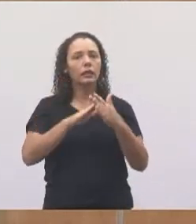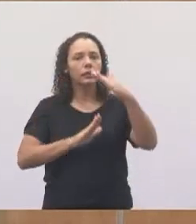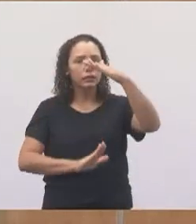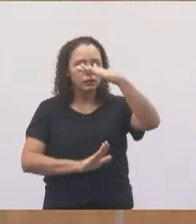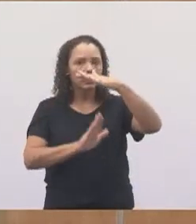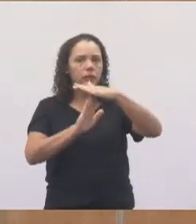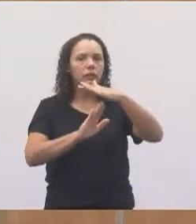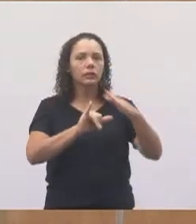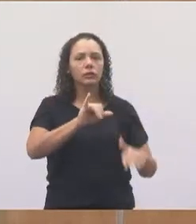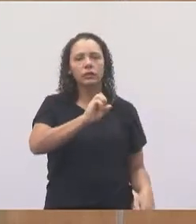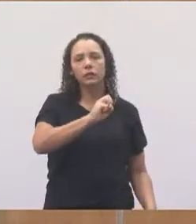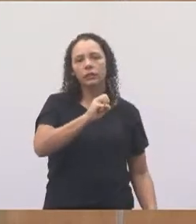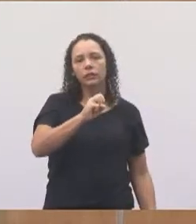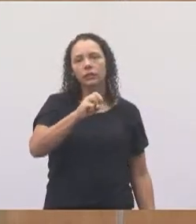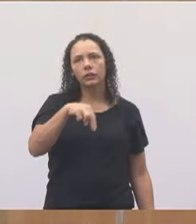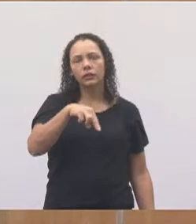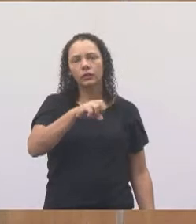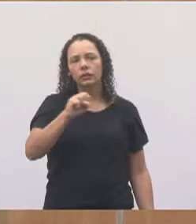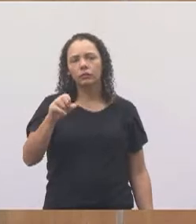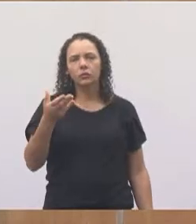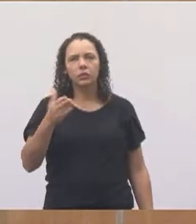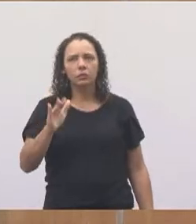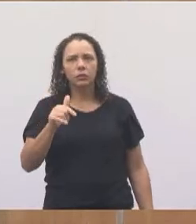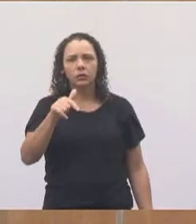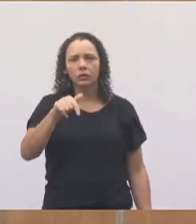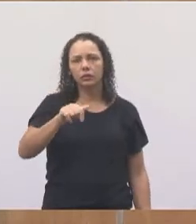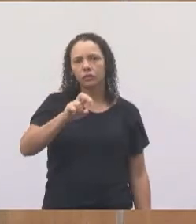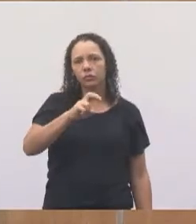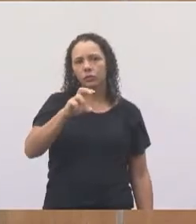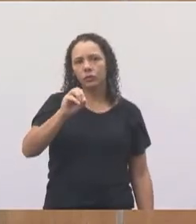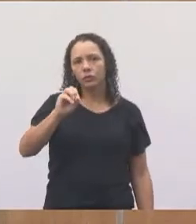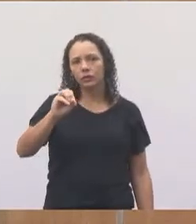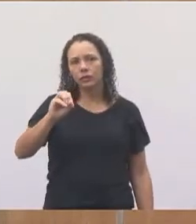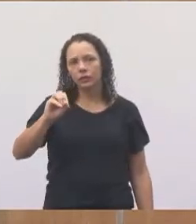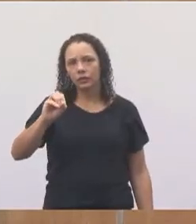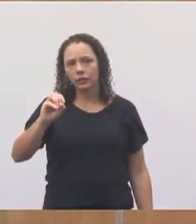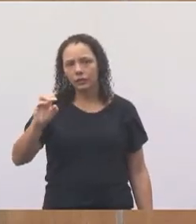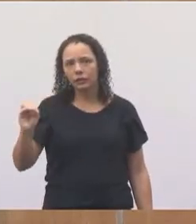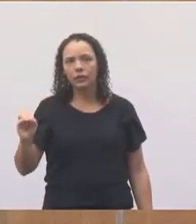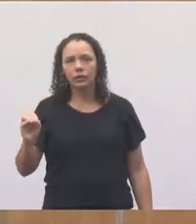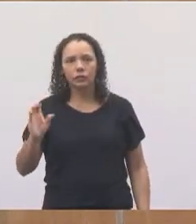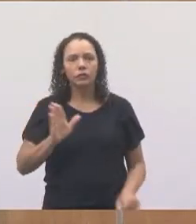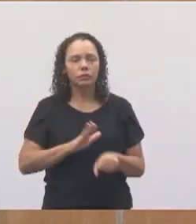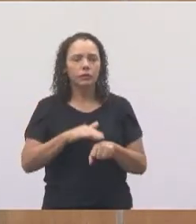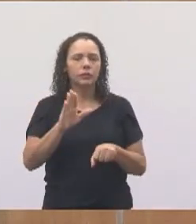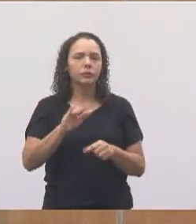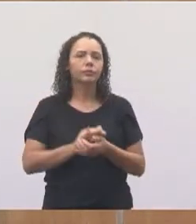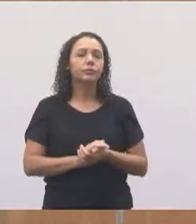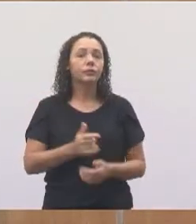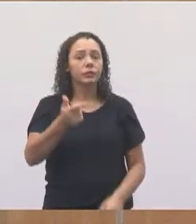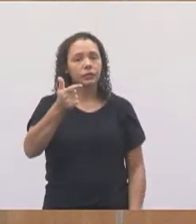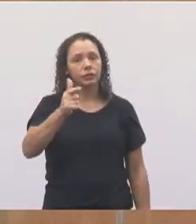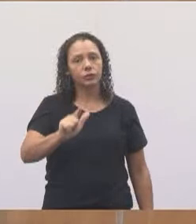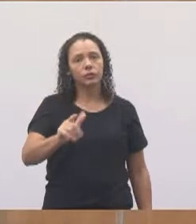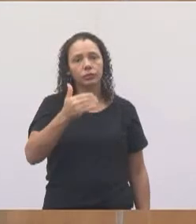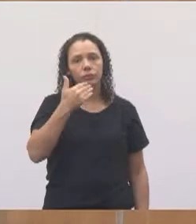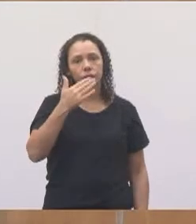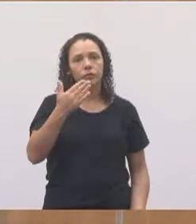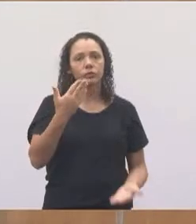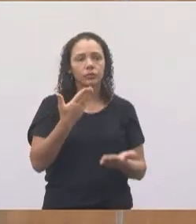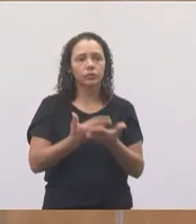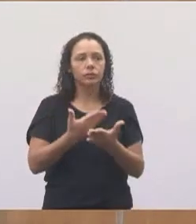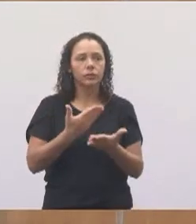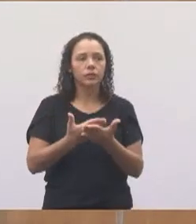INSS, que passa um pouquinho de 7.500. Então, fica aqui, mais uma vez, esse pedido para a gente reavaliar essa questão e